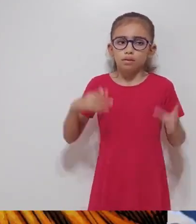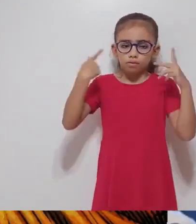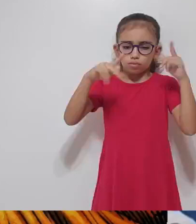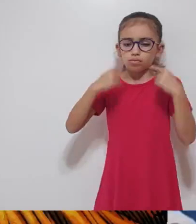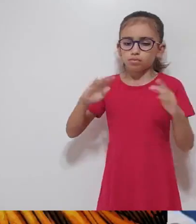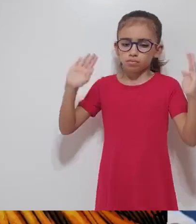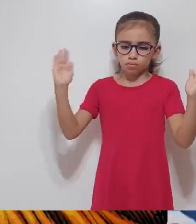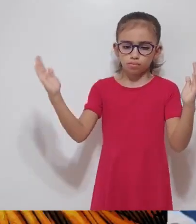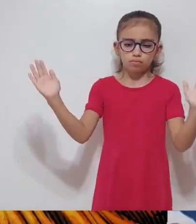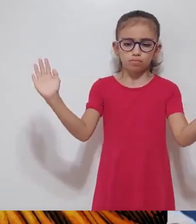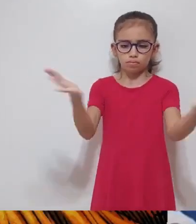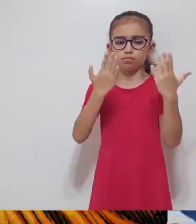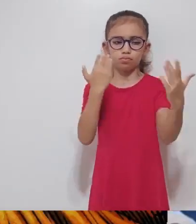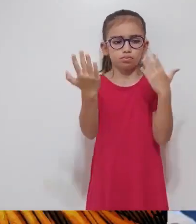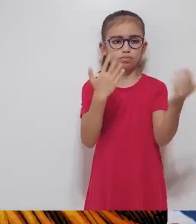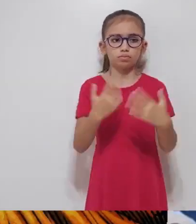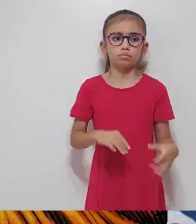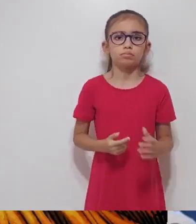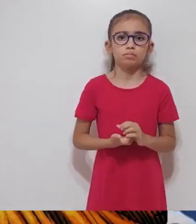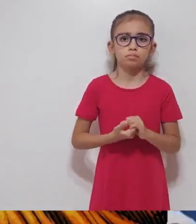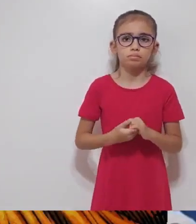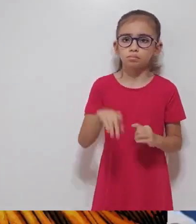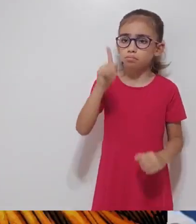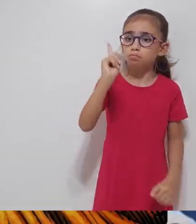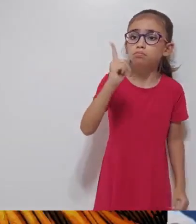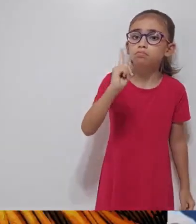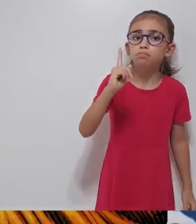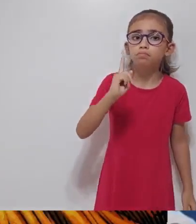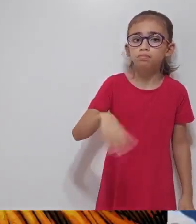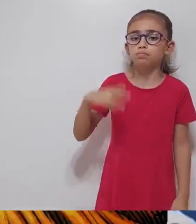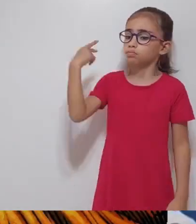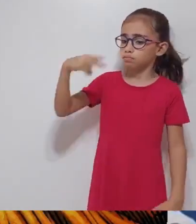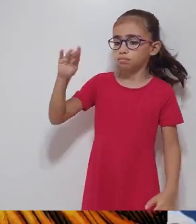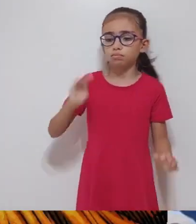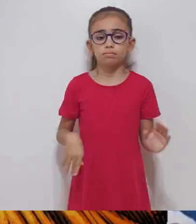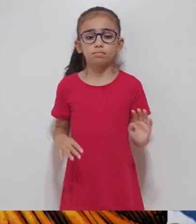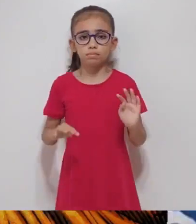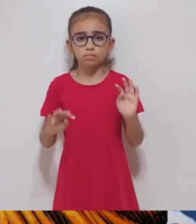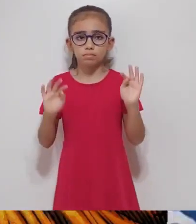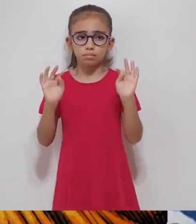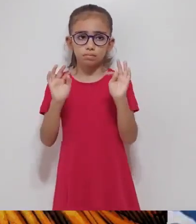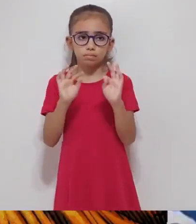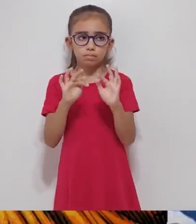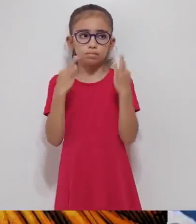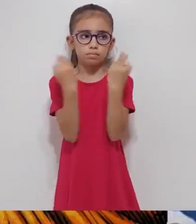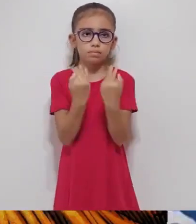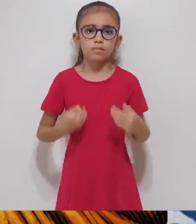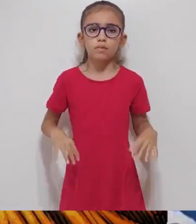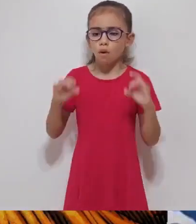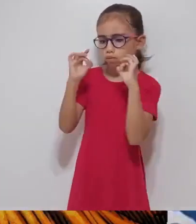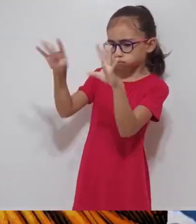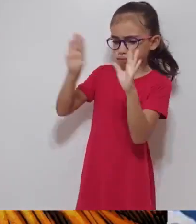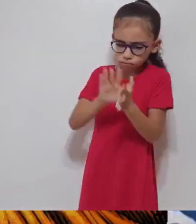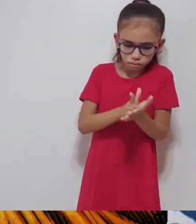confrontou o rei e disse: olhe, você e a casa do seu pai abandonaram